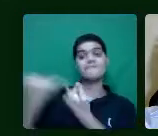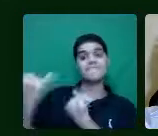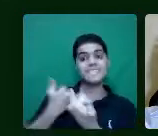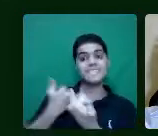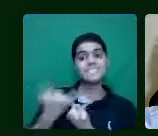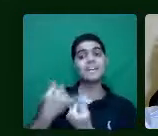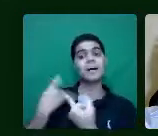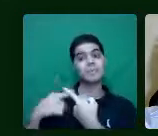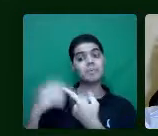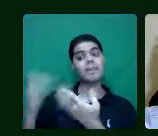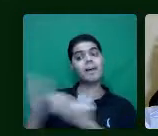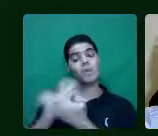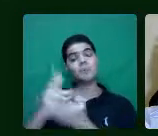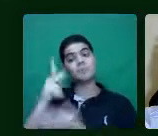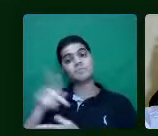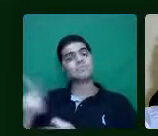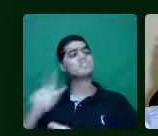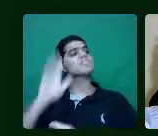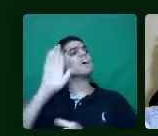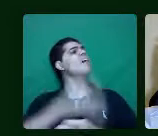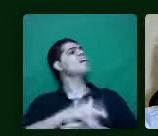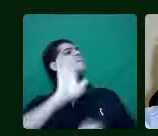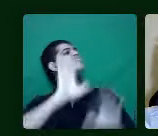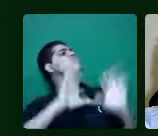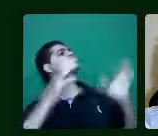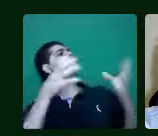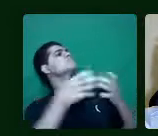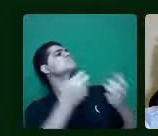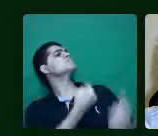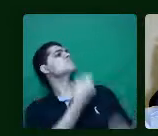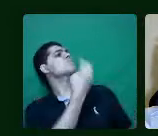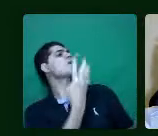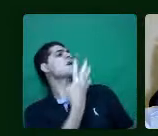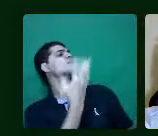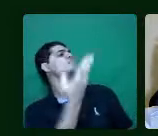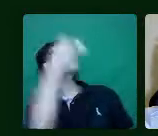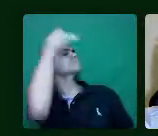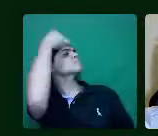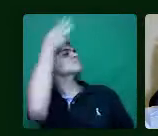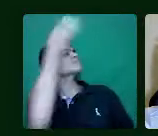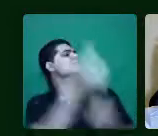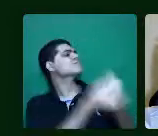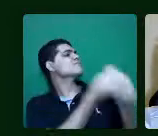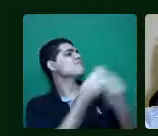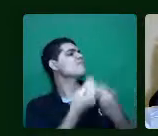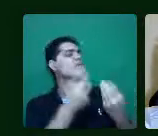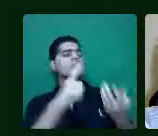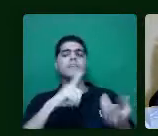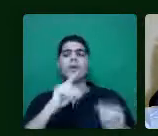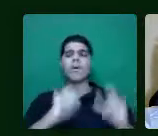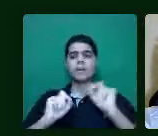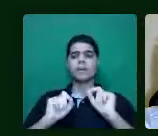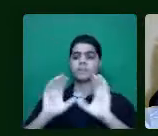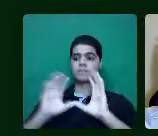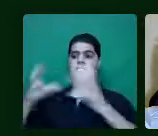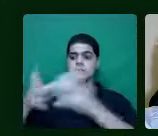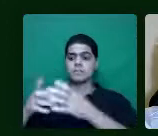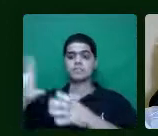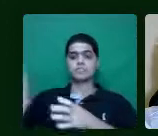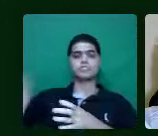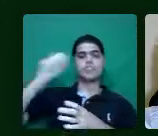e o aluno falou, eu estou no time 4, professor, seja meu padrinho. Então, o professor, vem falar com a organização, porque daí a gente consegue colocar você